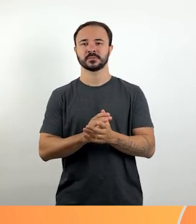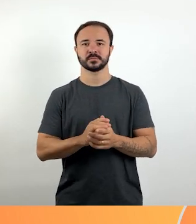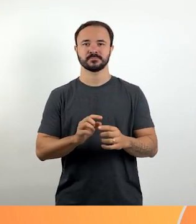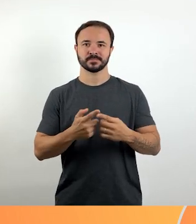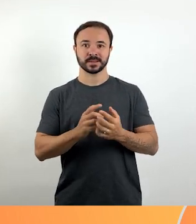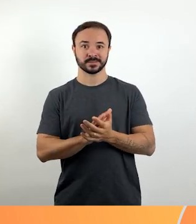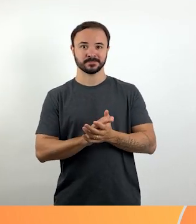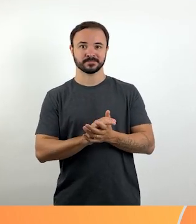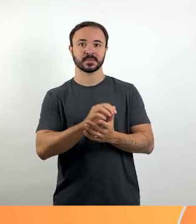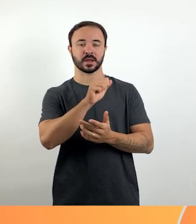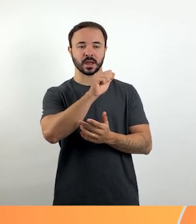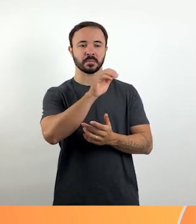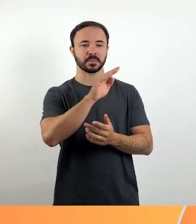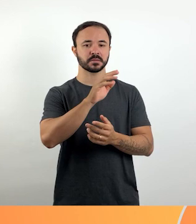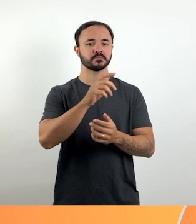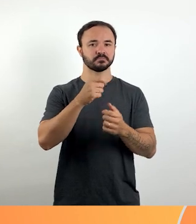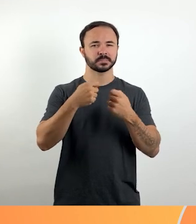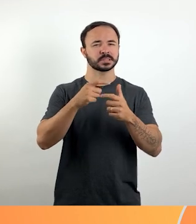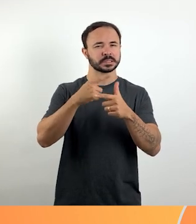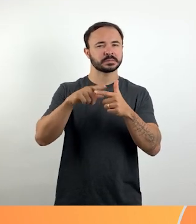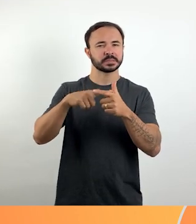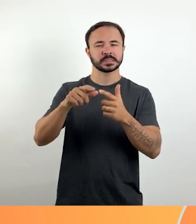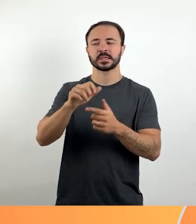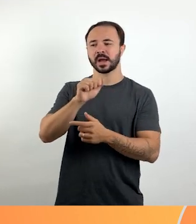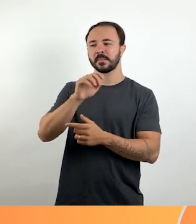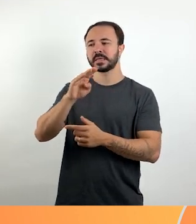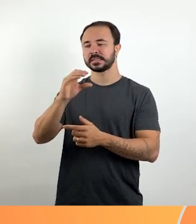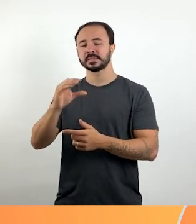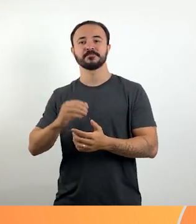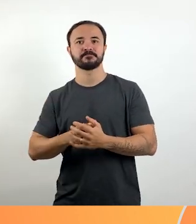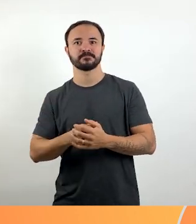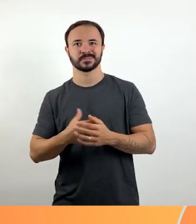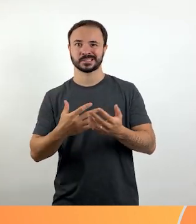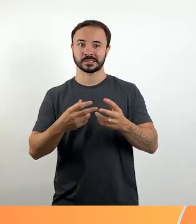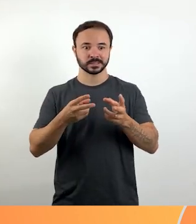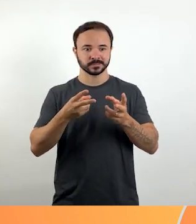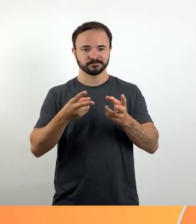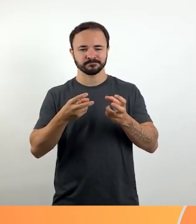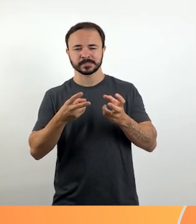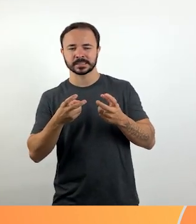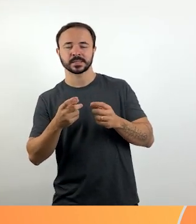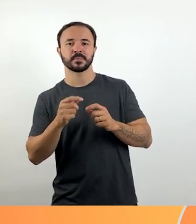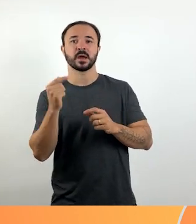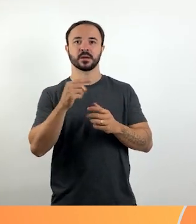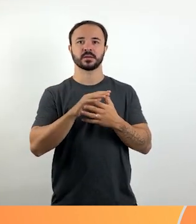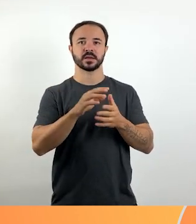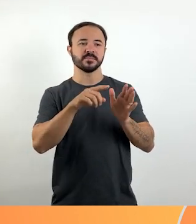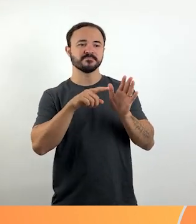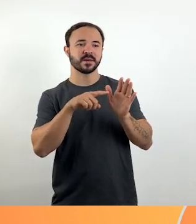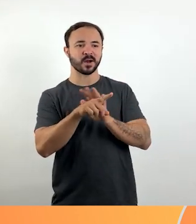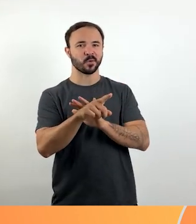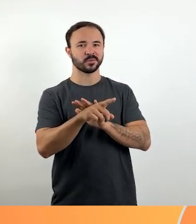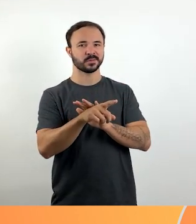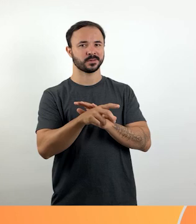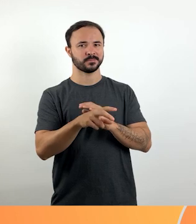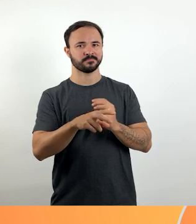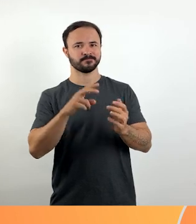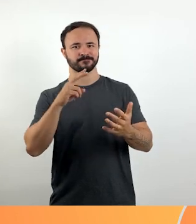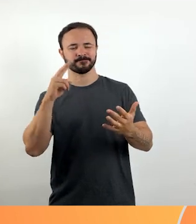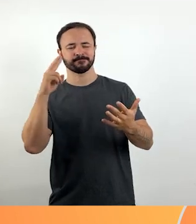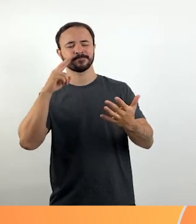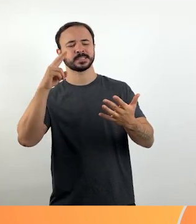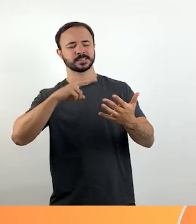A, B, C? Olha só, primeiramente, é uma questão que quando você olha, você fica se